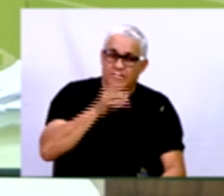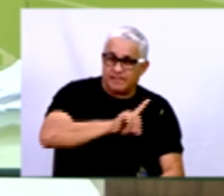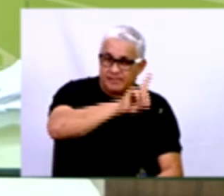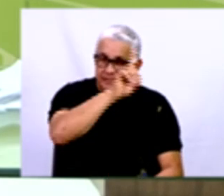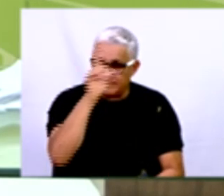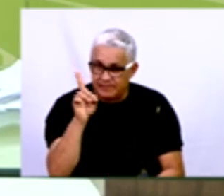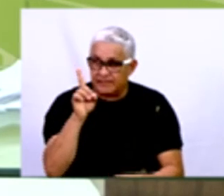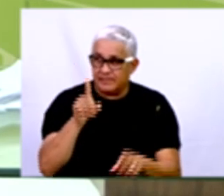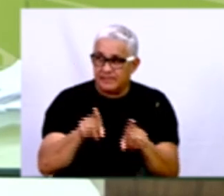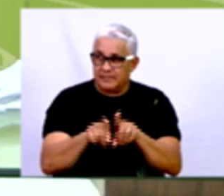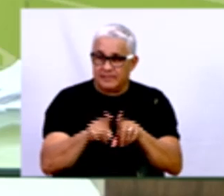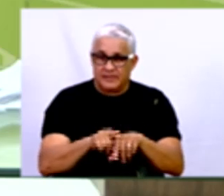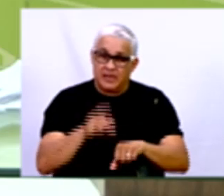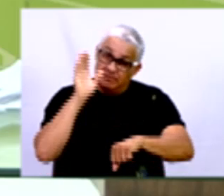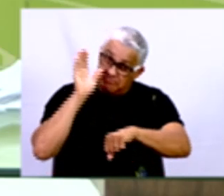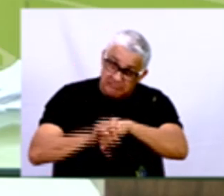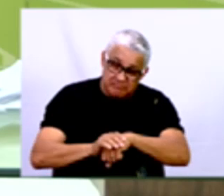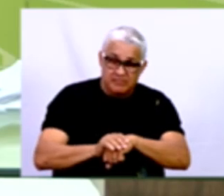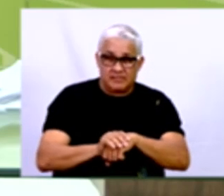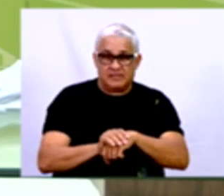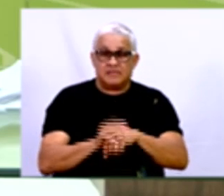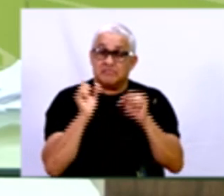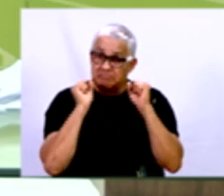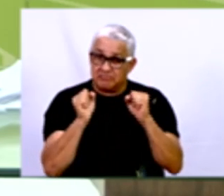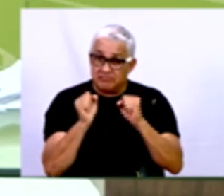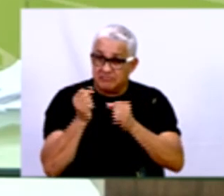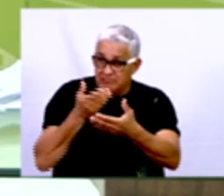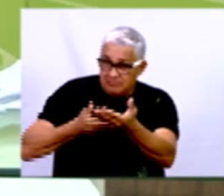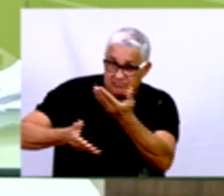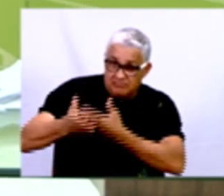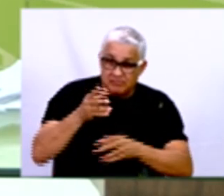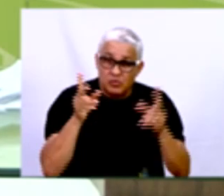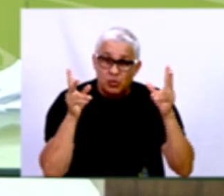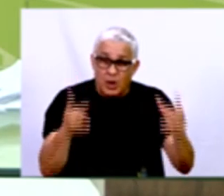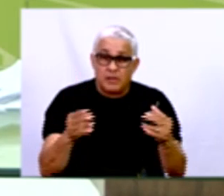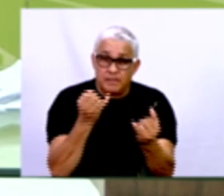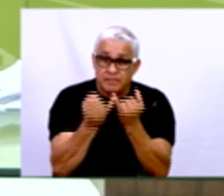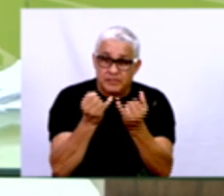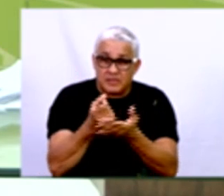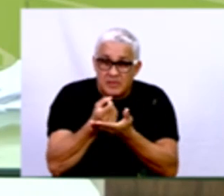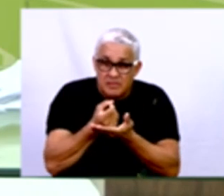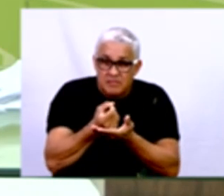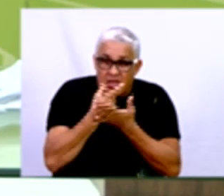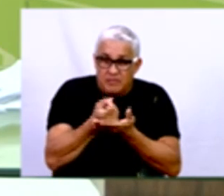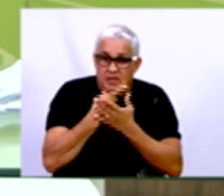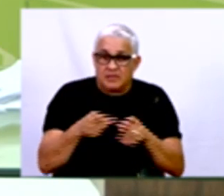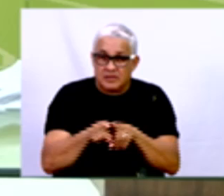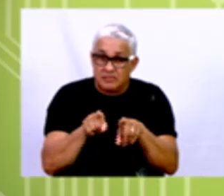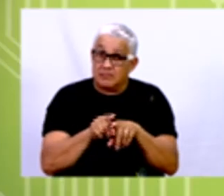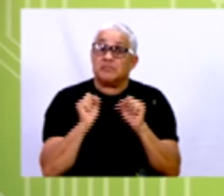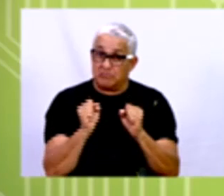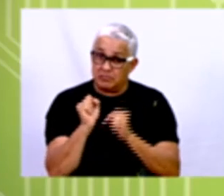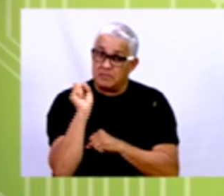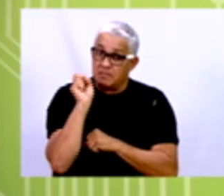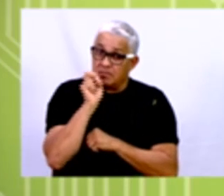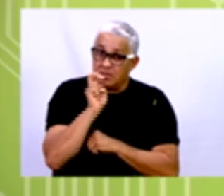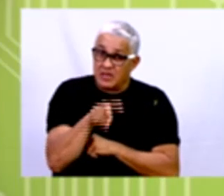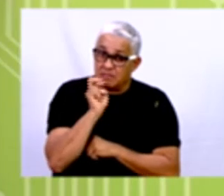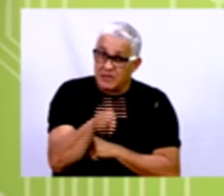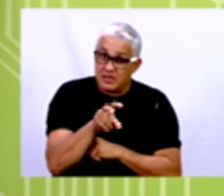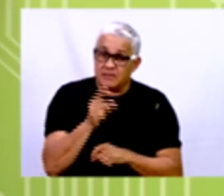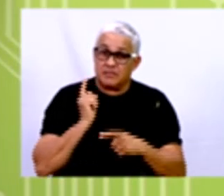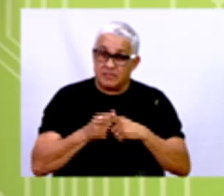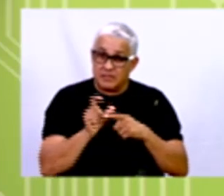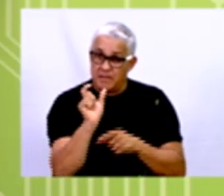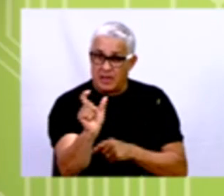dia. Essa atitude, a gente pode associar a um remédio. Ela pode ser um veneno, porque as palavras, elas